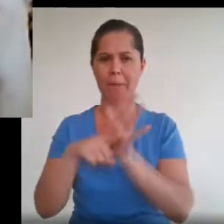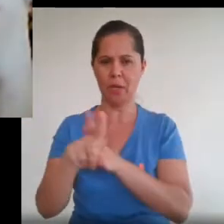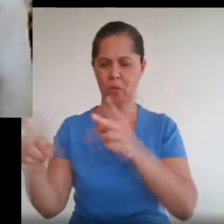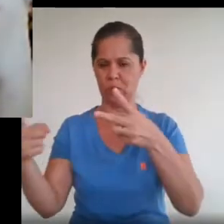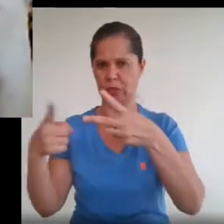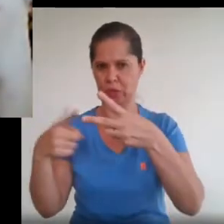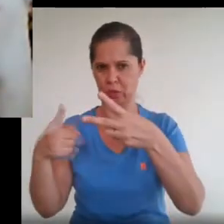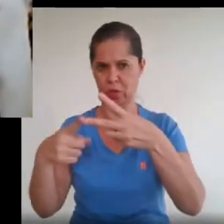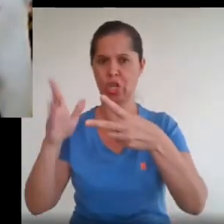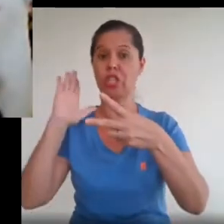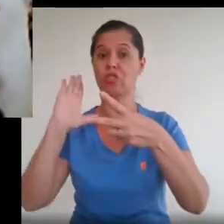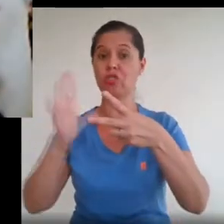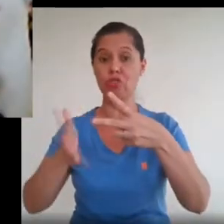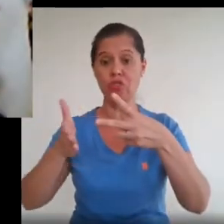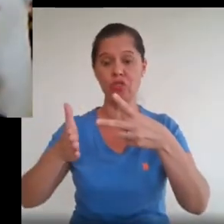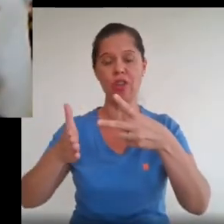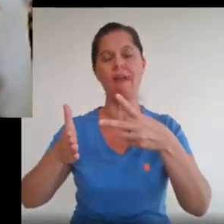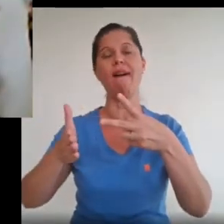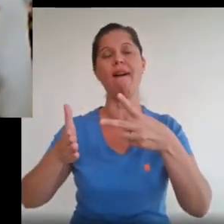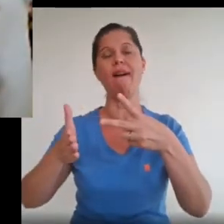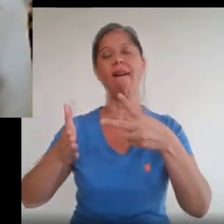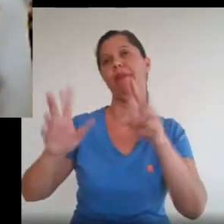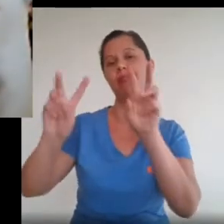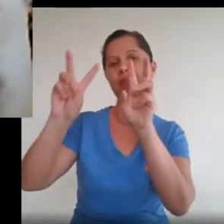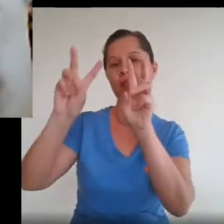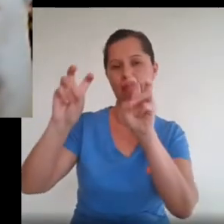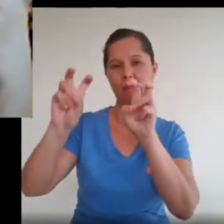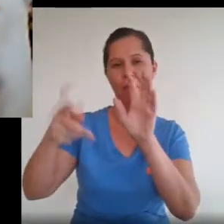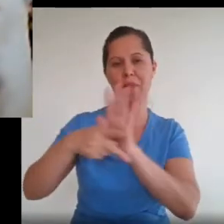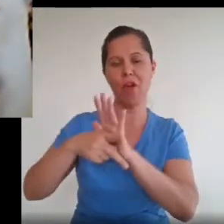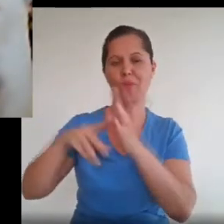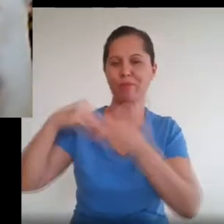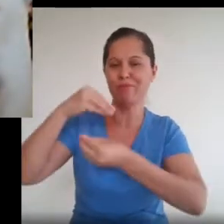mesclando com o tema da nossa mesa.